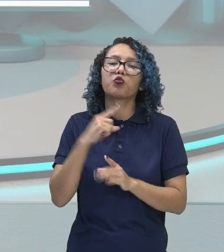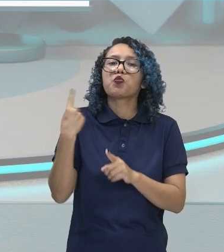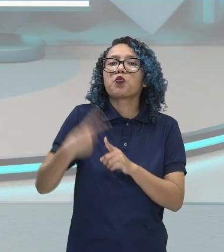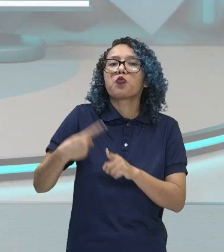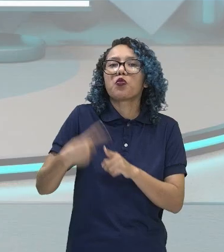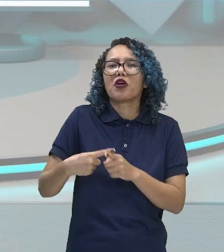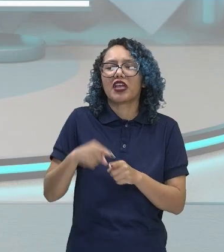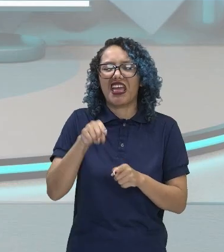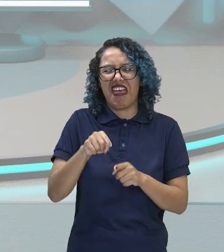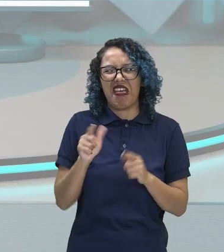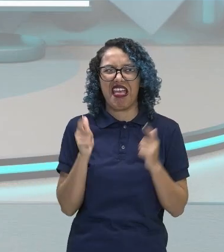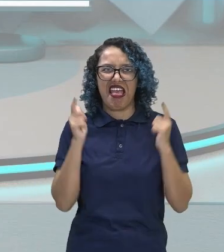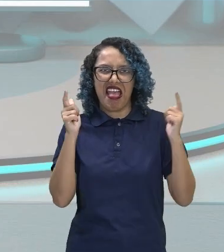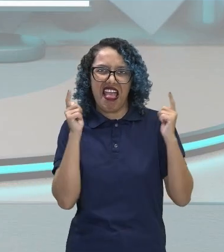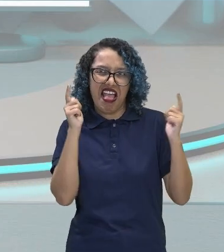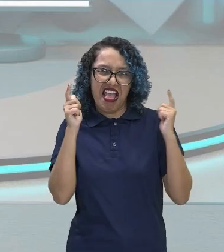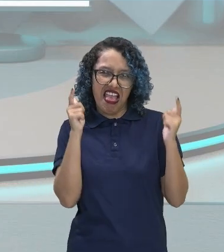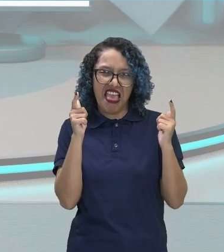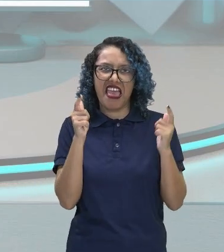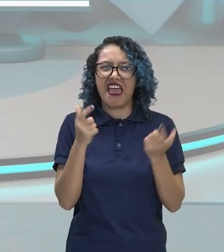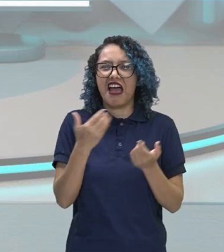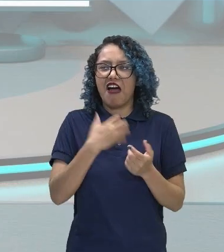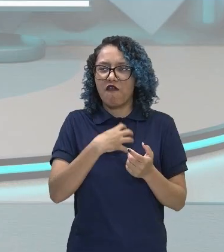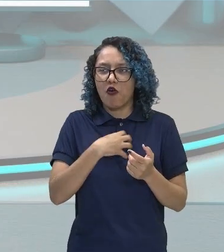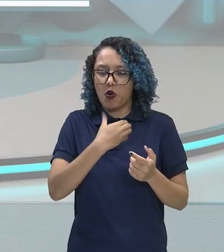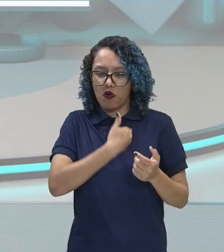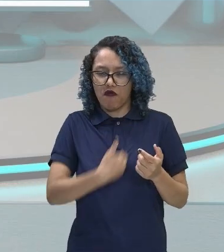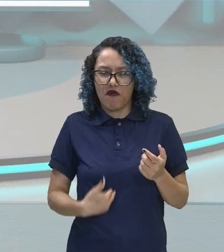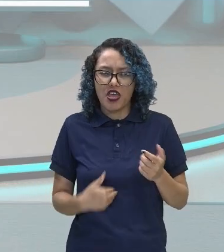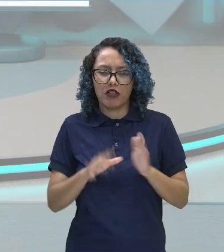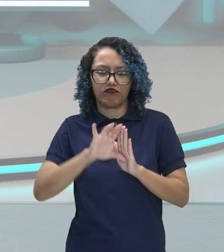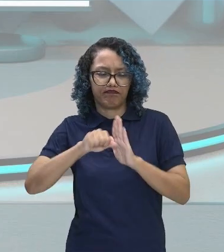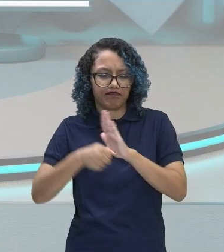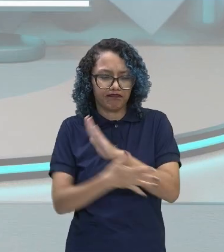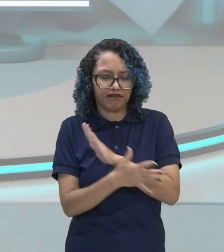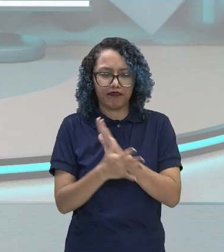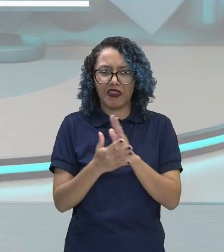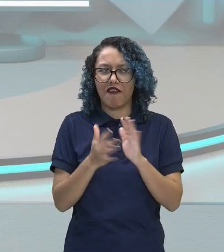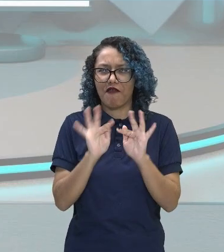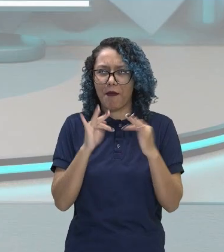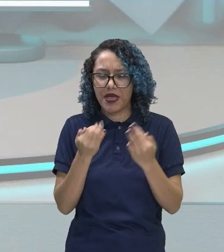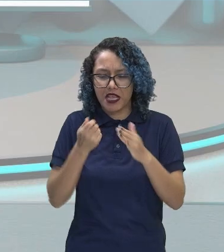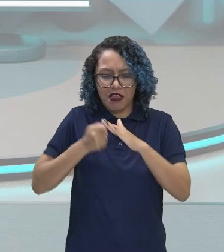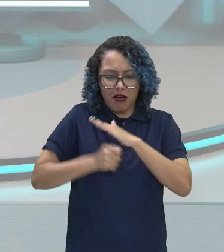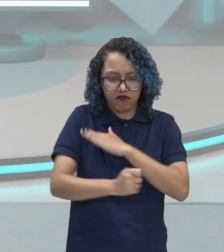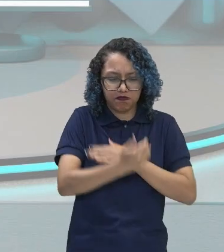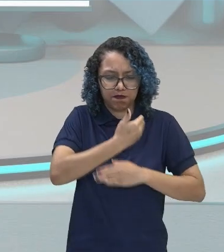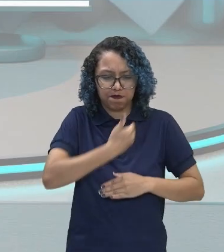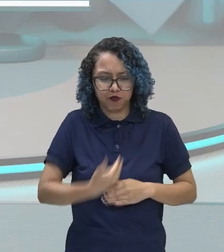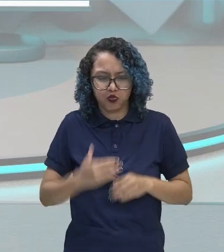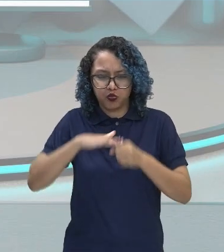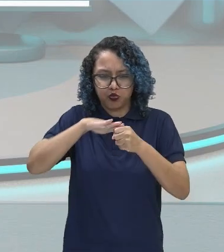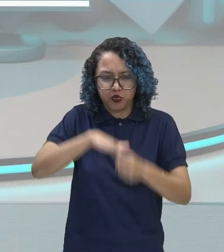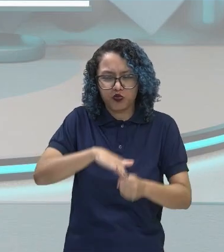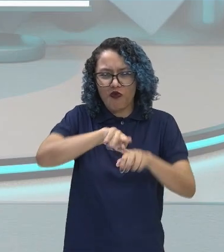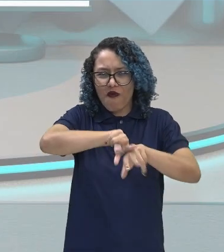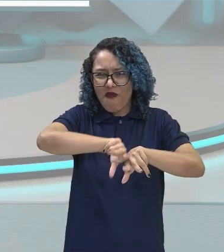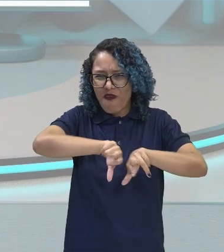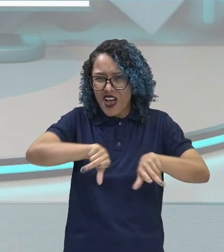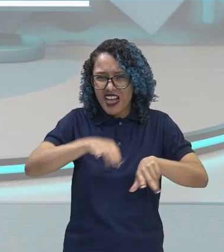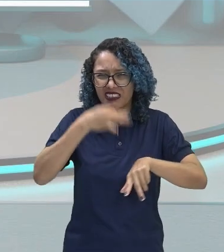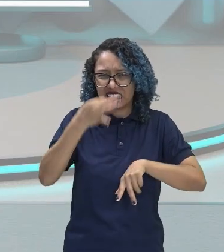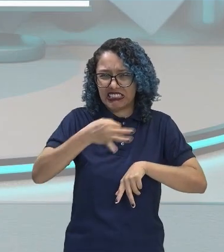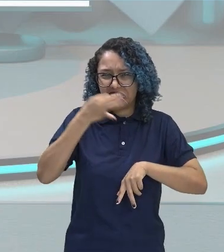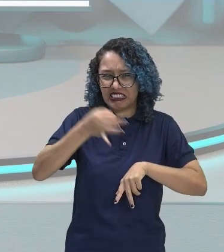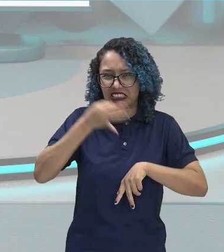forma como ele governava, como a corrupção, nepotismo, opressão e várias outras críticas